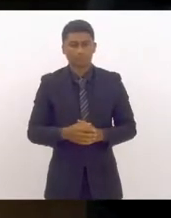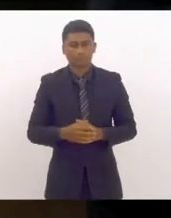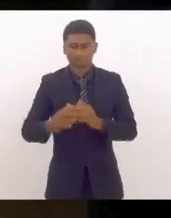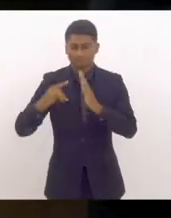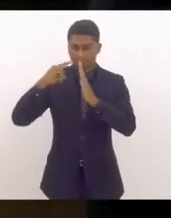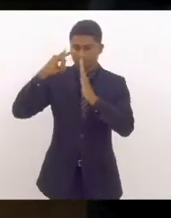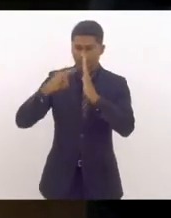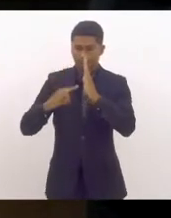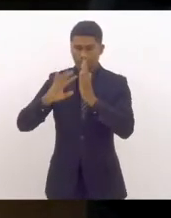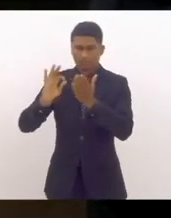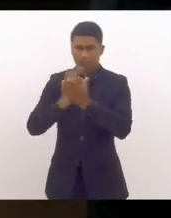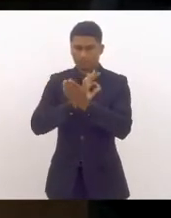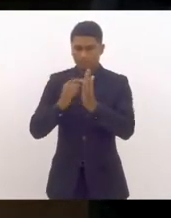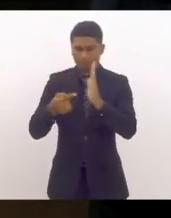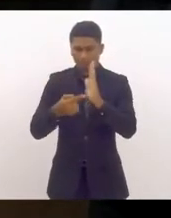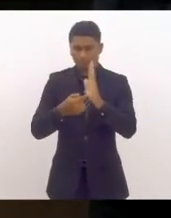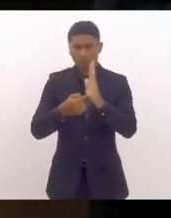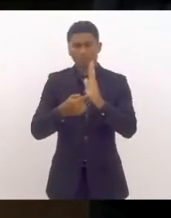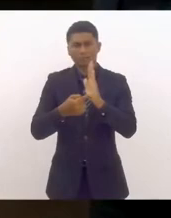Esse contrato tem